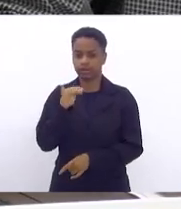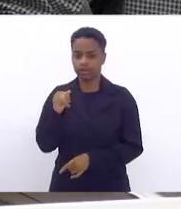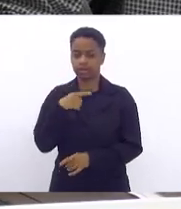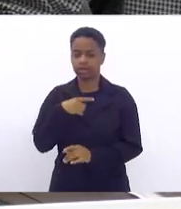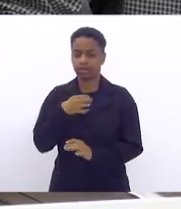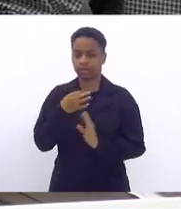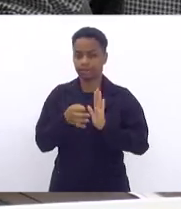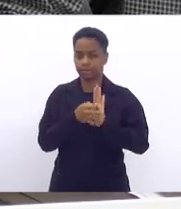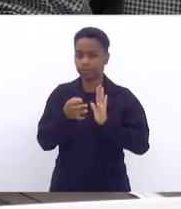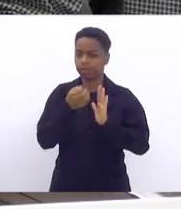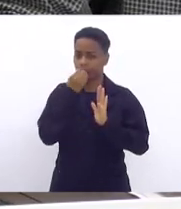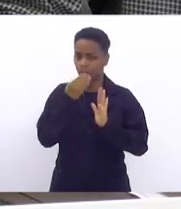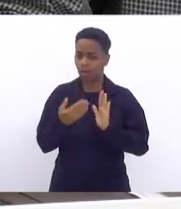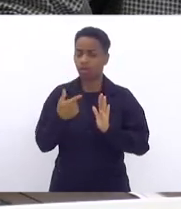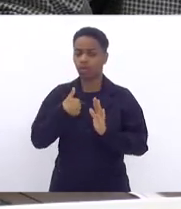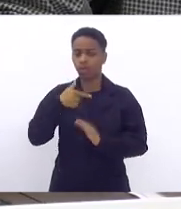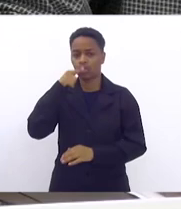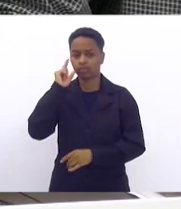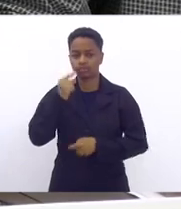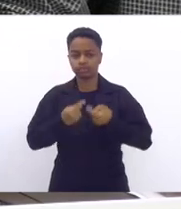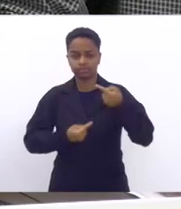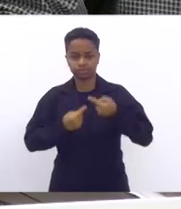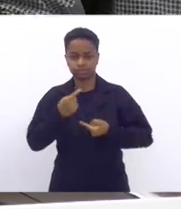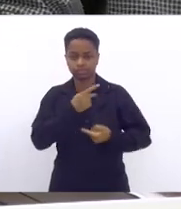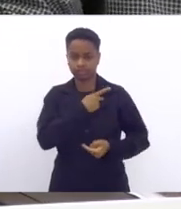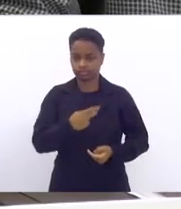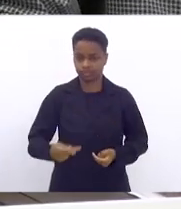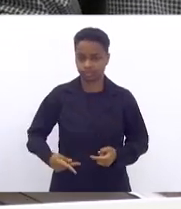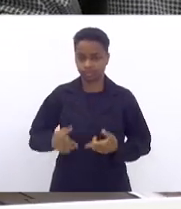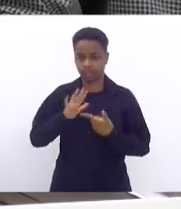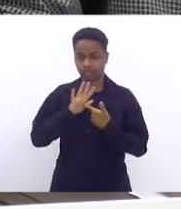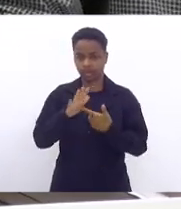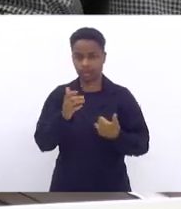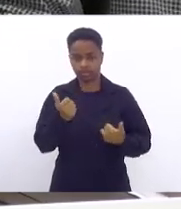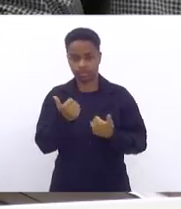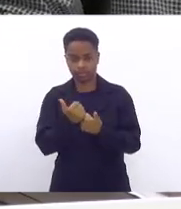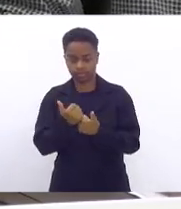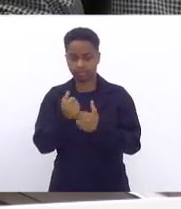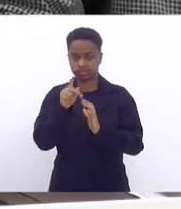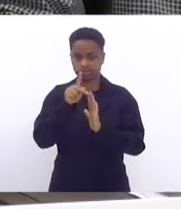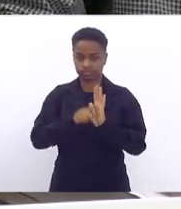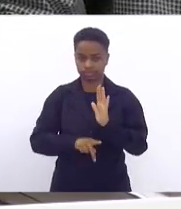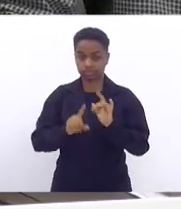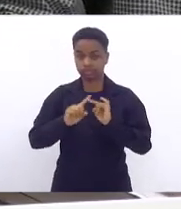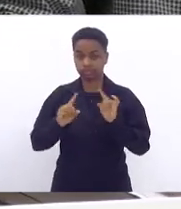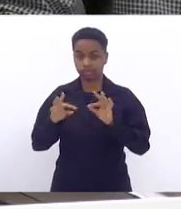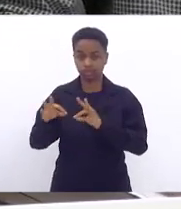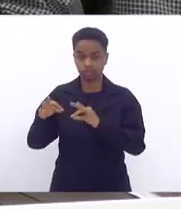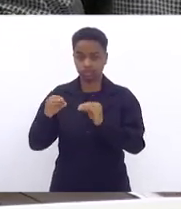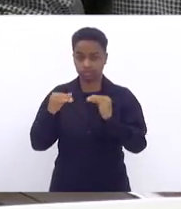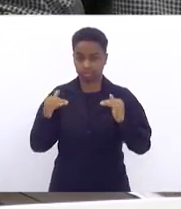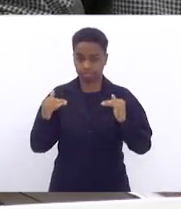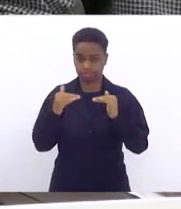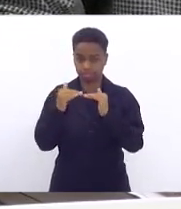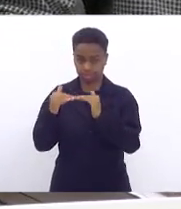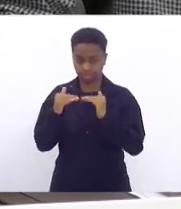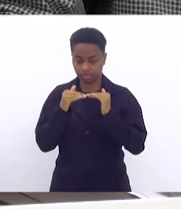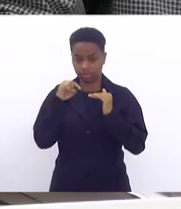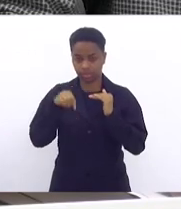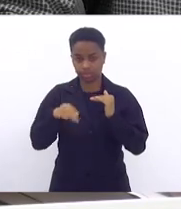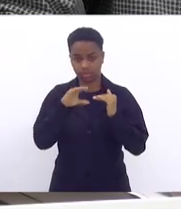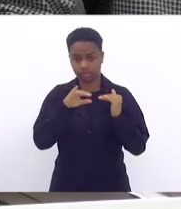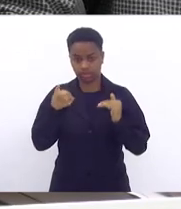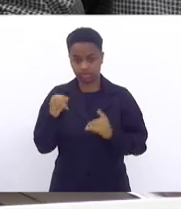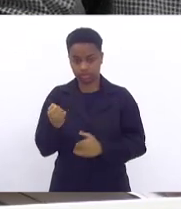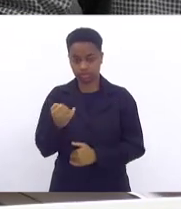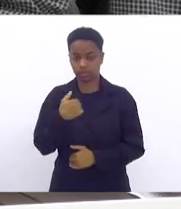bom. Ontem eu discuti com o presidente da Casa, que manifestou o apoio ao projeto. Como foi unânime na CCJ, era só